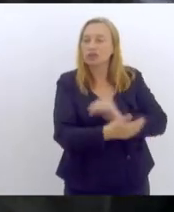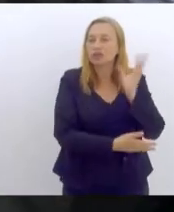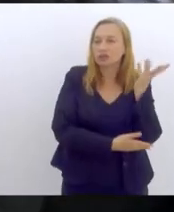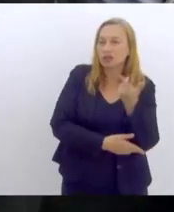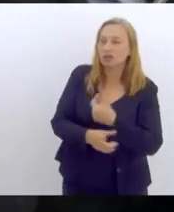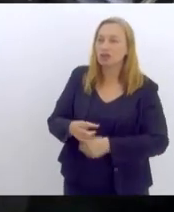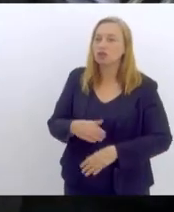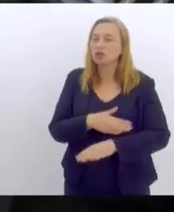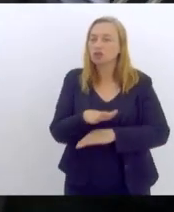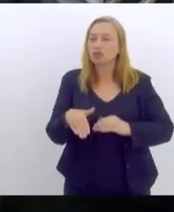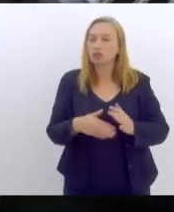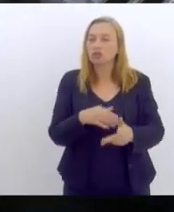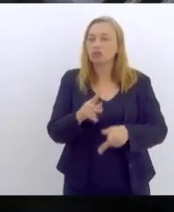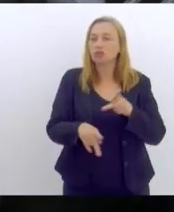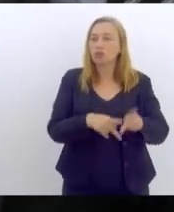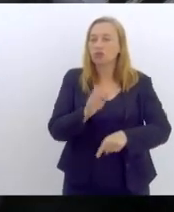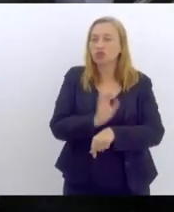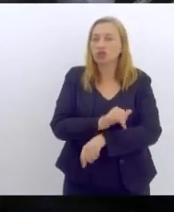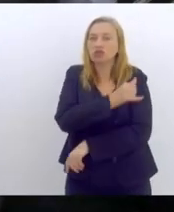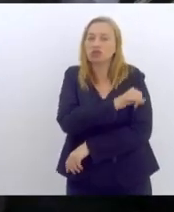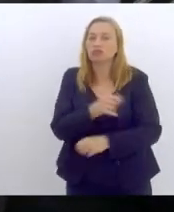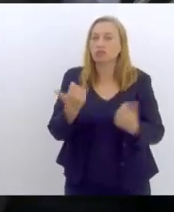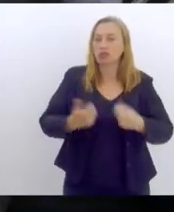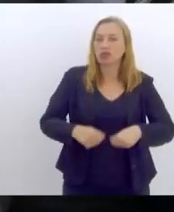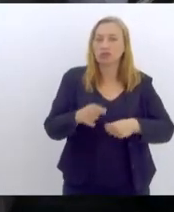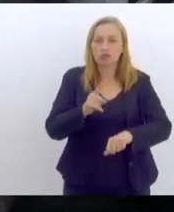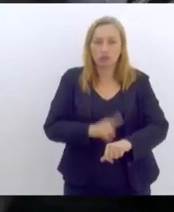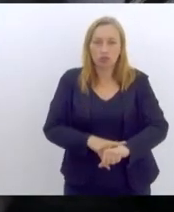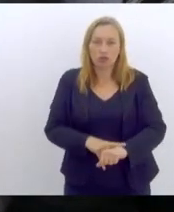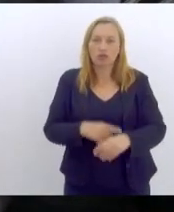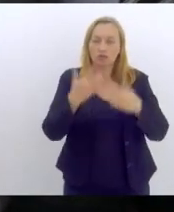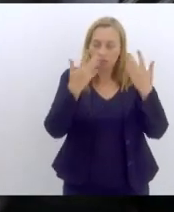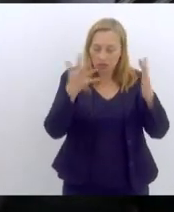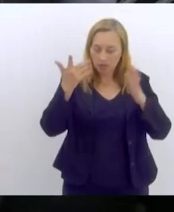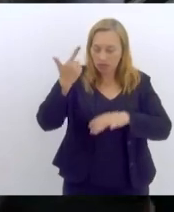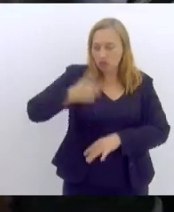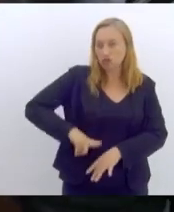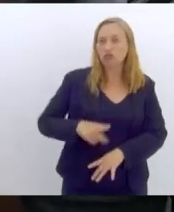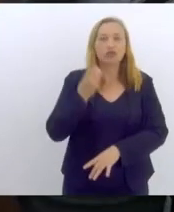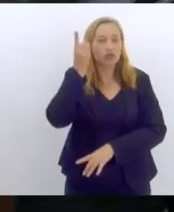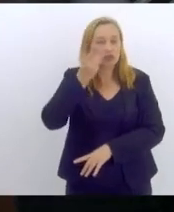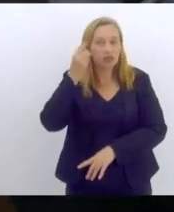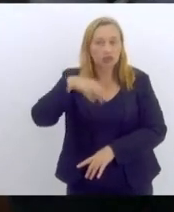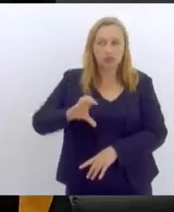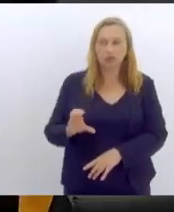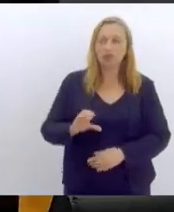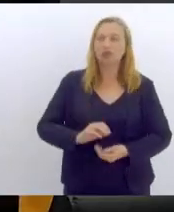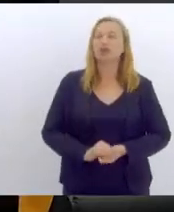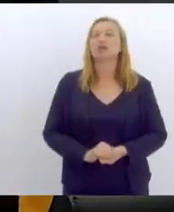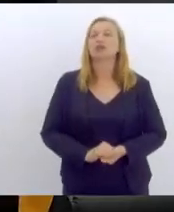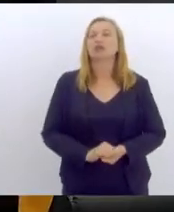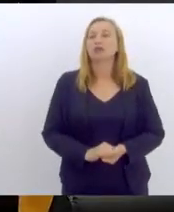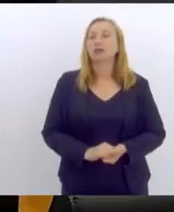tanto a população do Estado do Rio de Janeiro precisa nesse momento. Saudar mais uma vez com isso o deputado Carlos Mink.